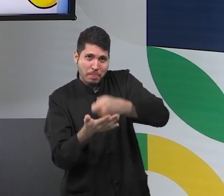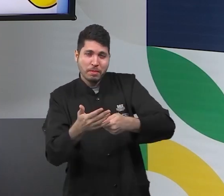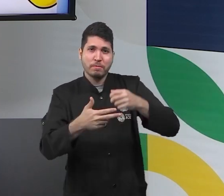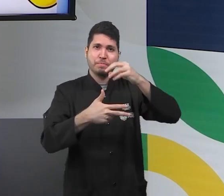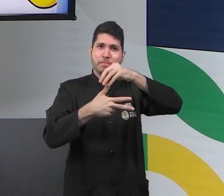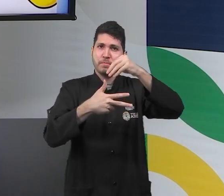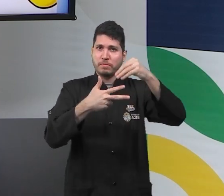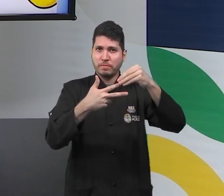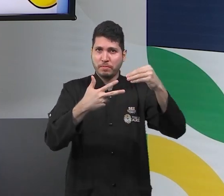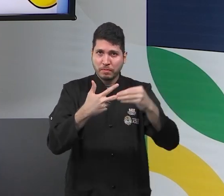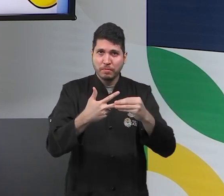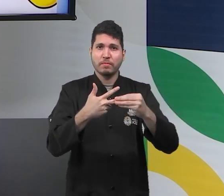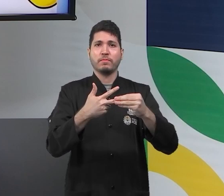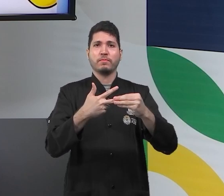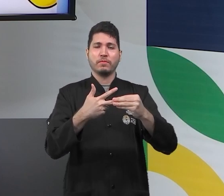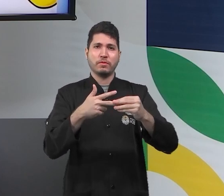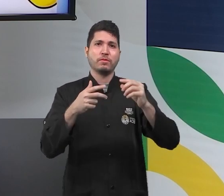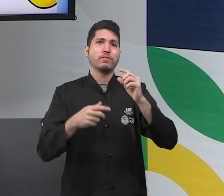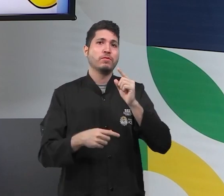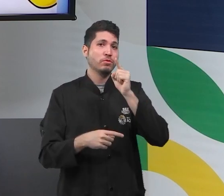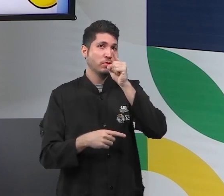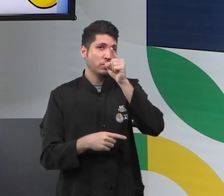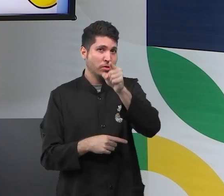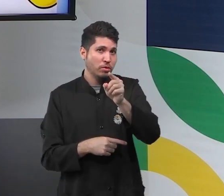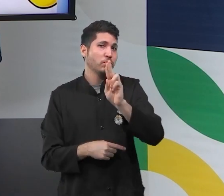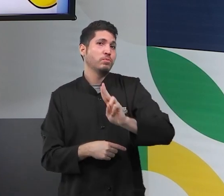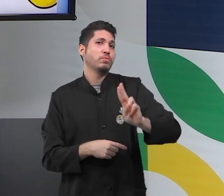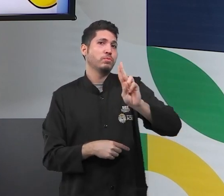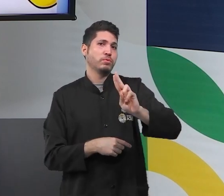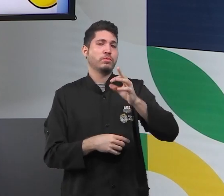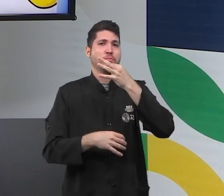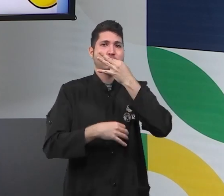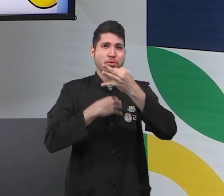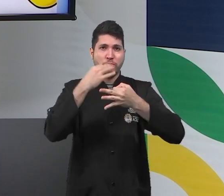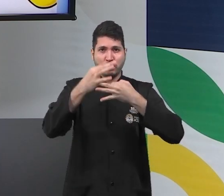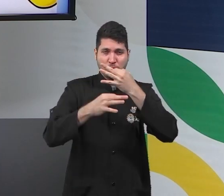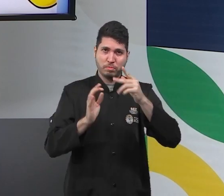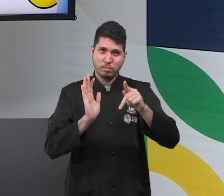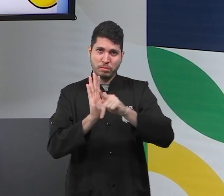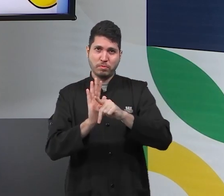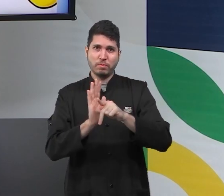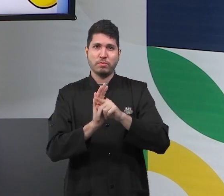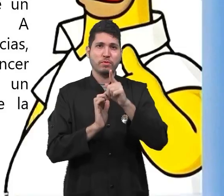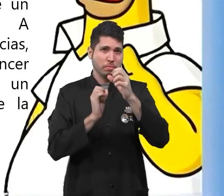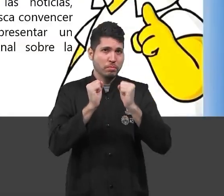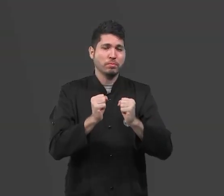você traz a sua opinião. Vamos à continuação aqui.